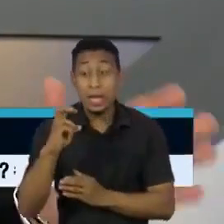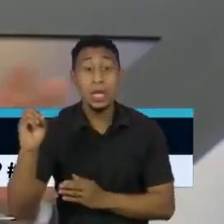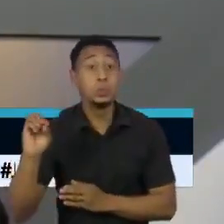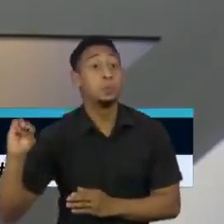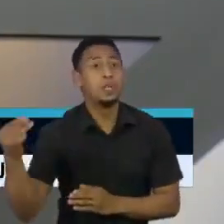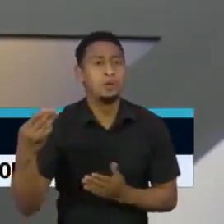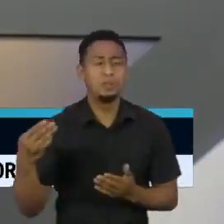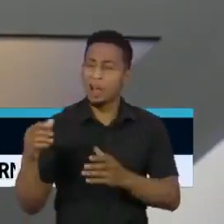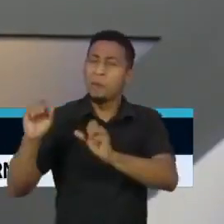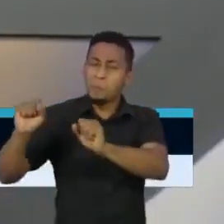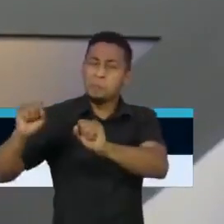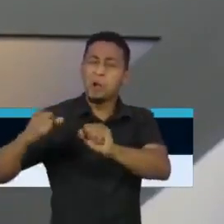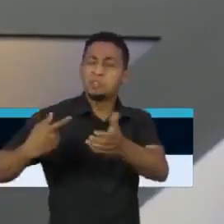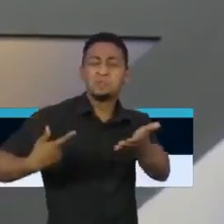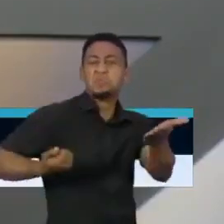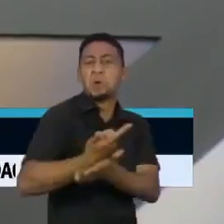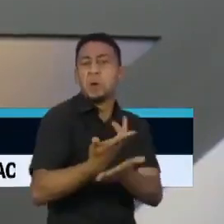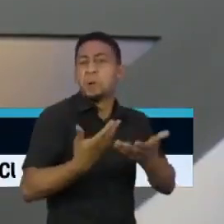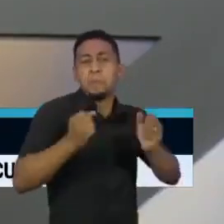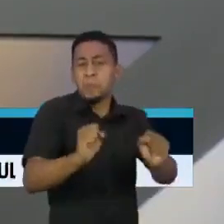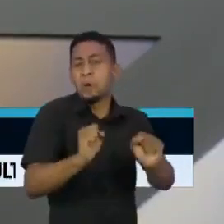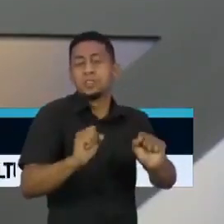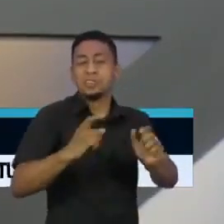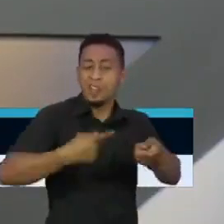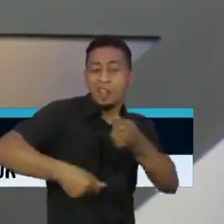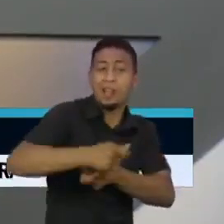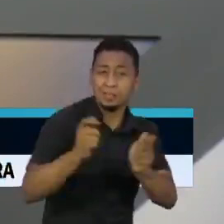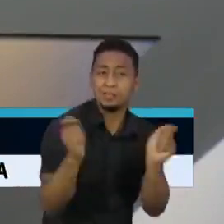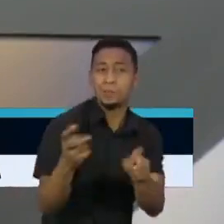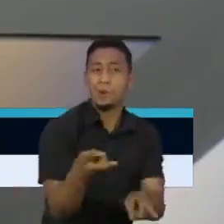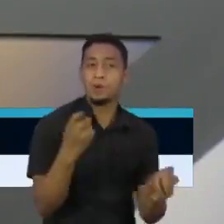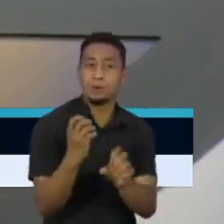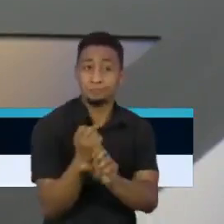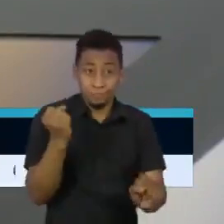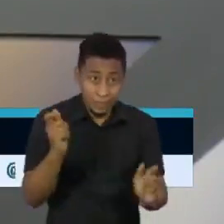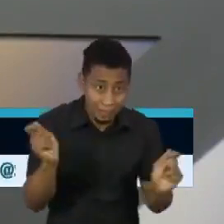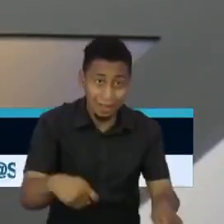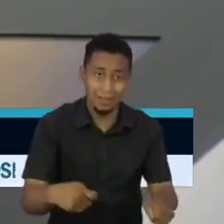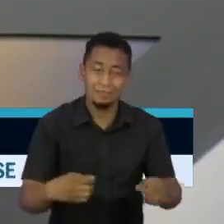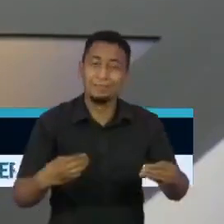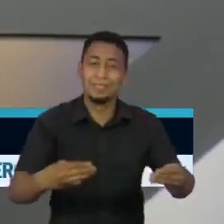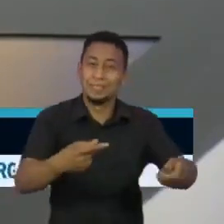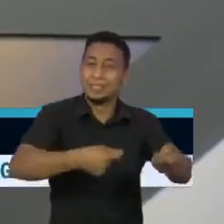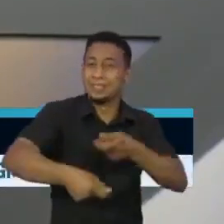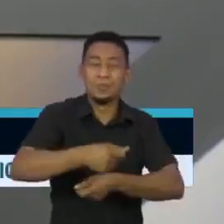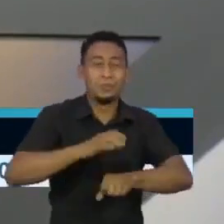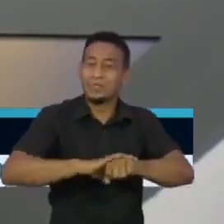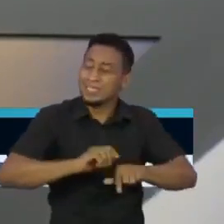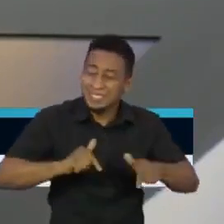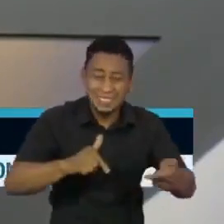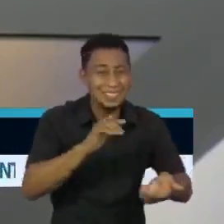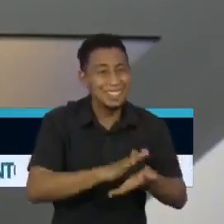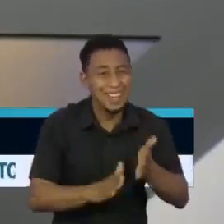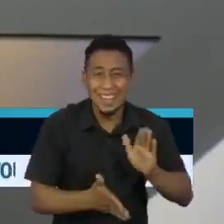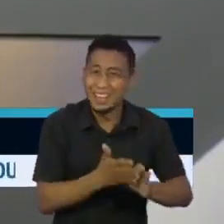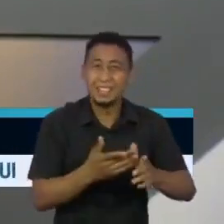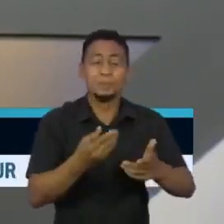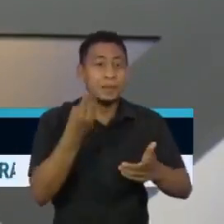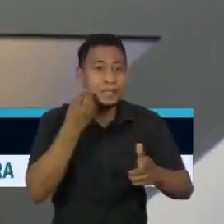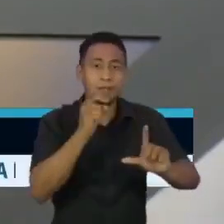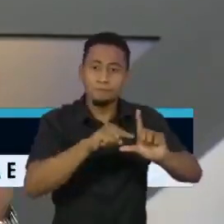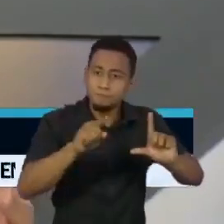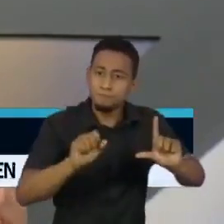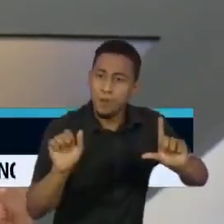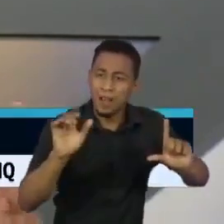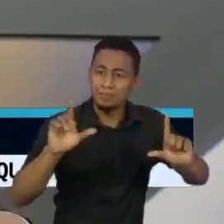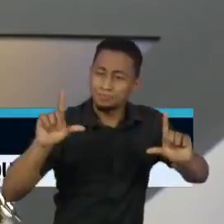porque eu coloco um pouco da minha liquidez nessa história então o ministério da fazenda tem feito pouco ou quase nada no sentido do combate à inflação